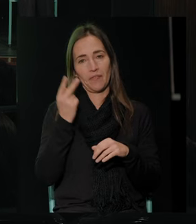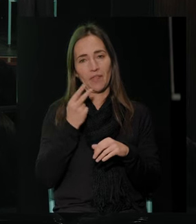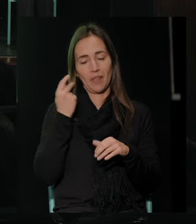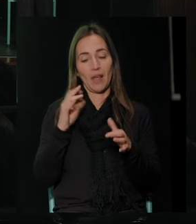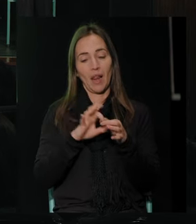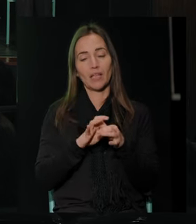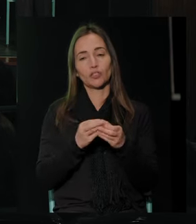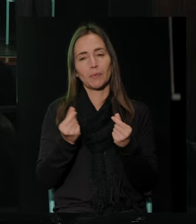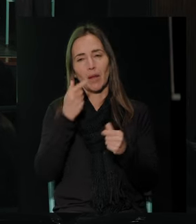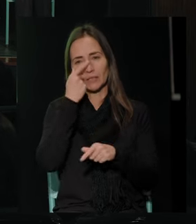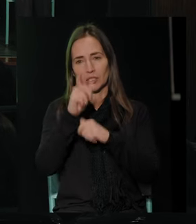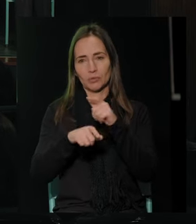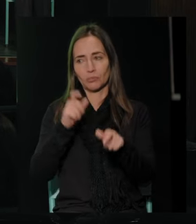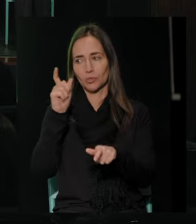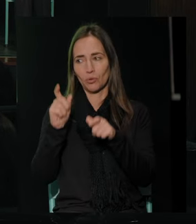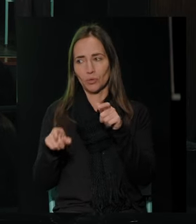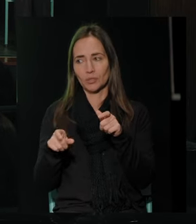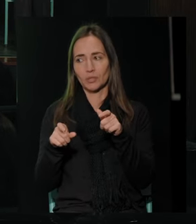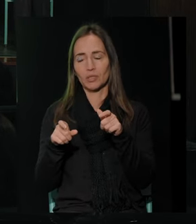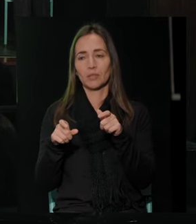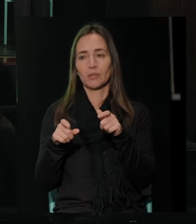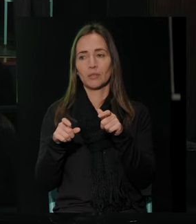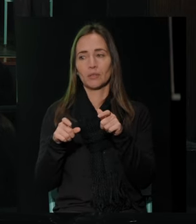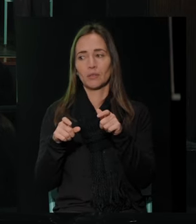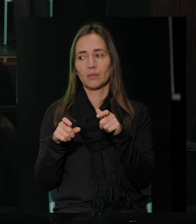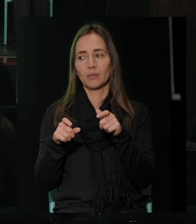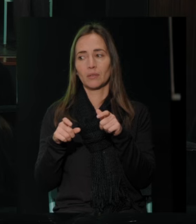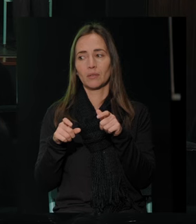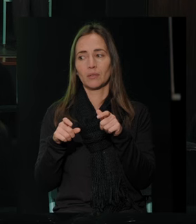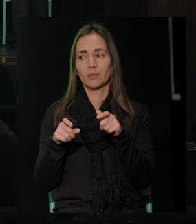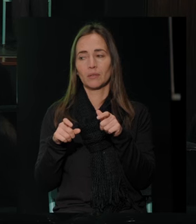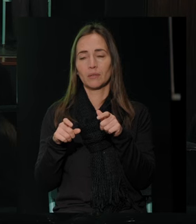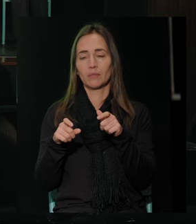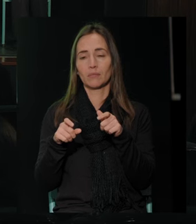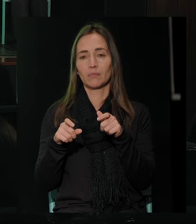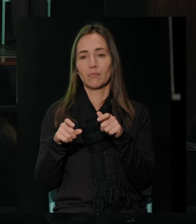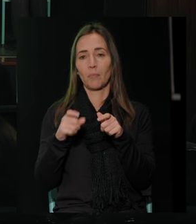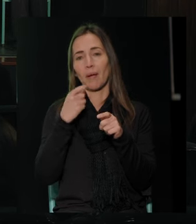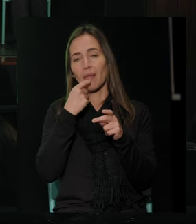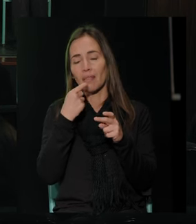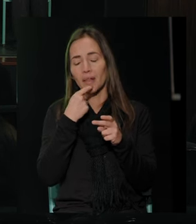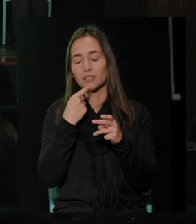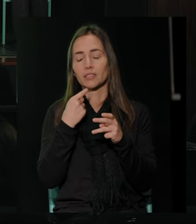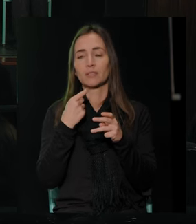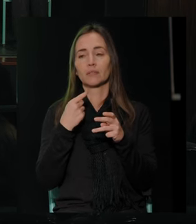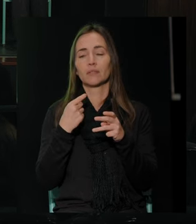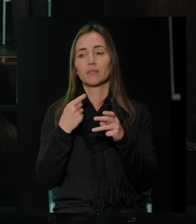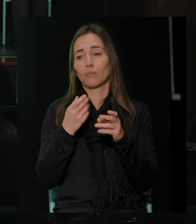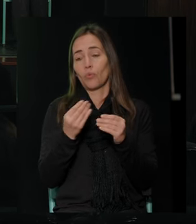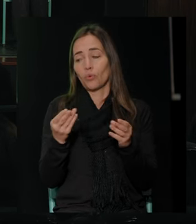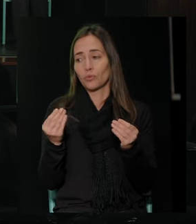materiais até entre as pessoas e entre o irmão pássaro e a irmã pedra. Podemos ter